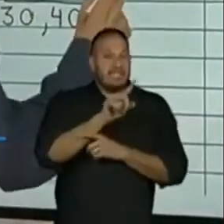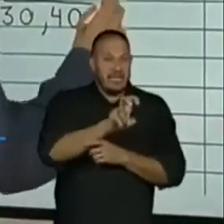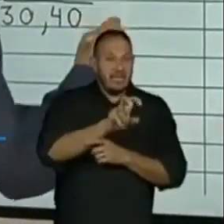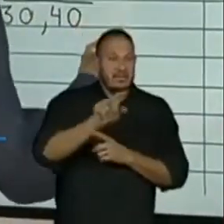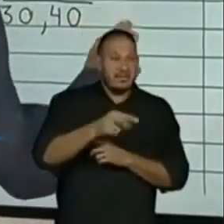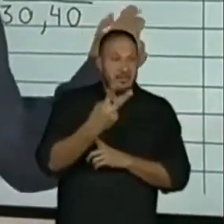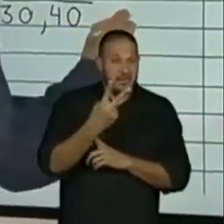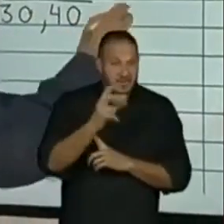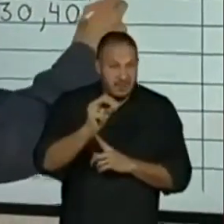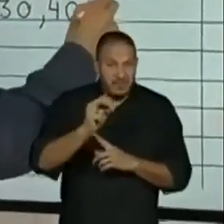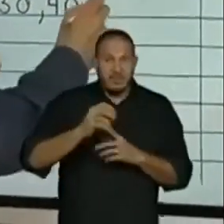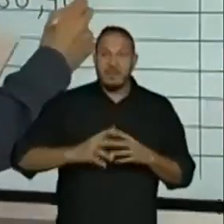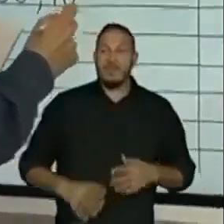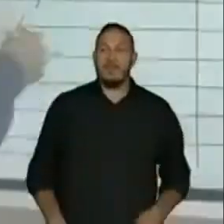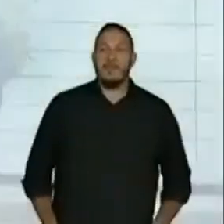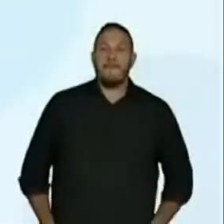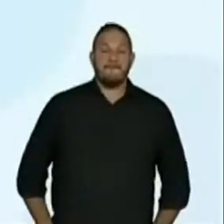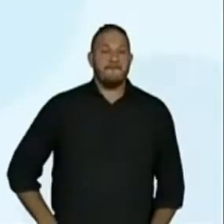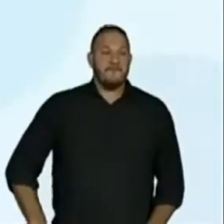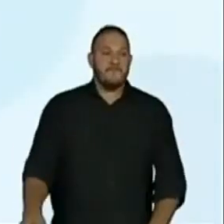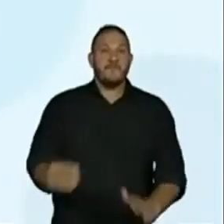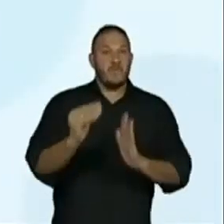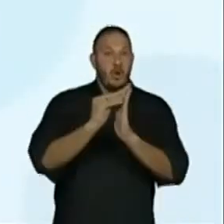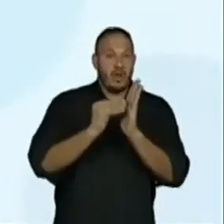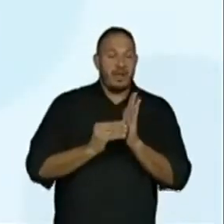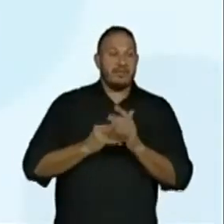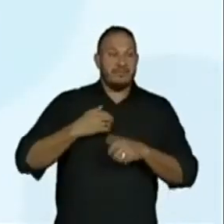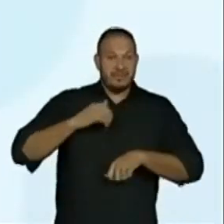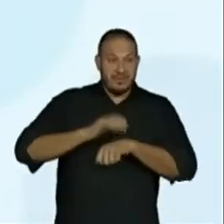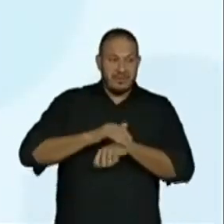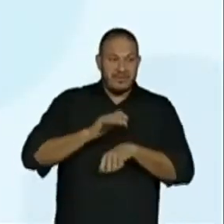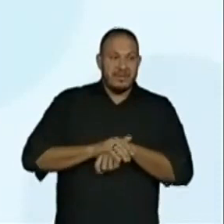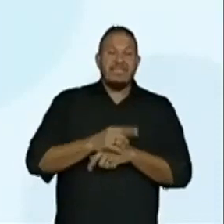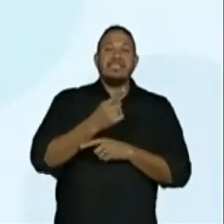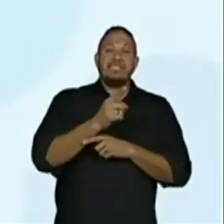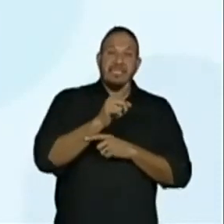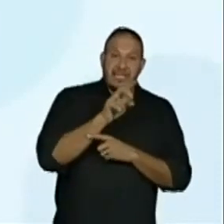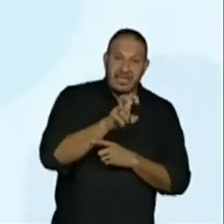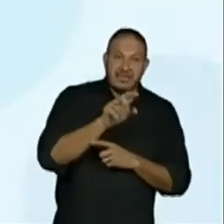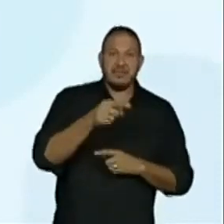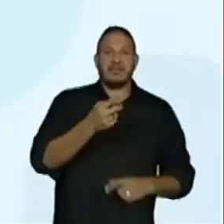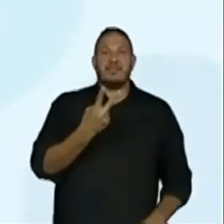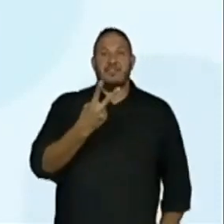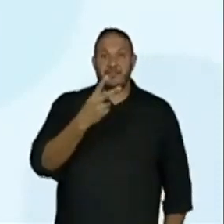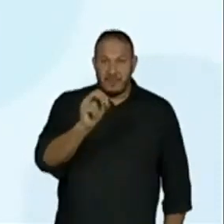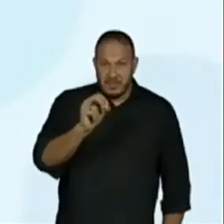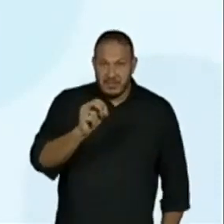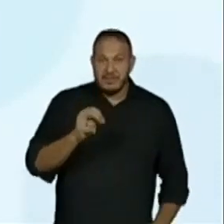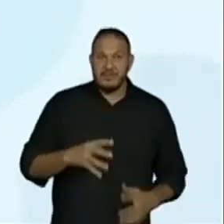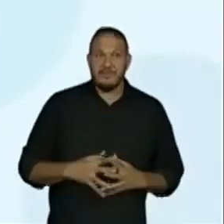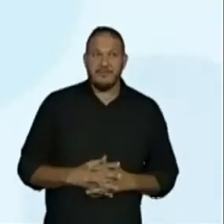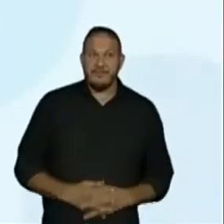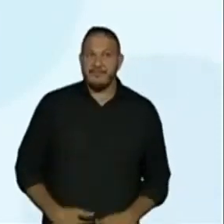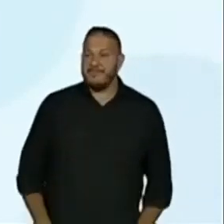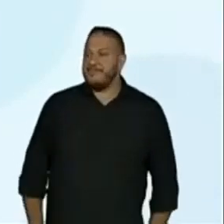15,20. Vou colocar aqui, então... O 15,20